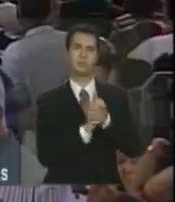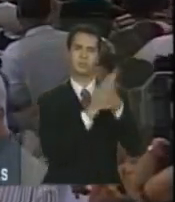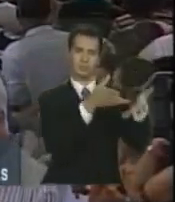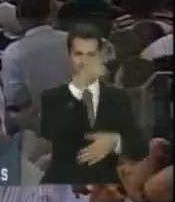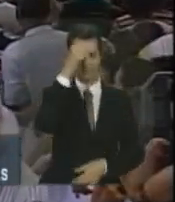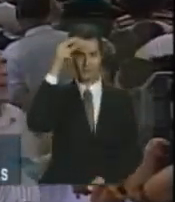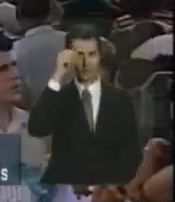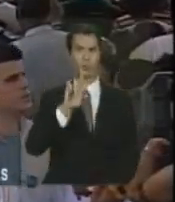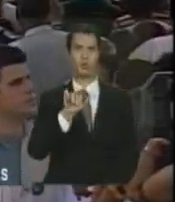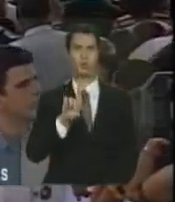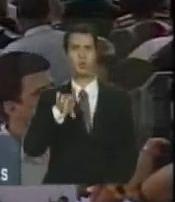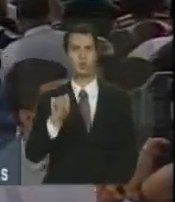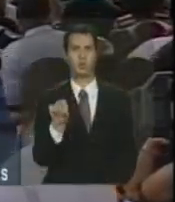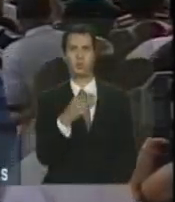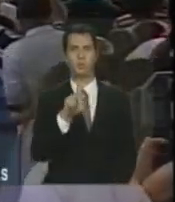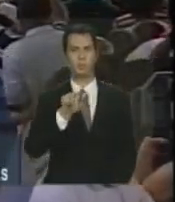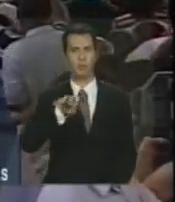Paes.